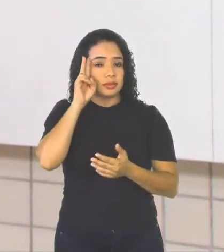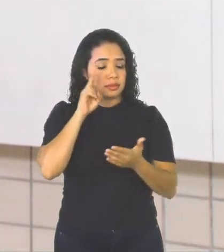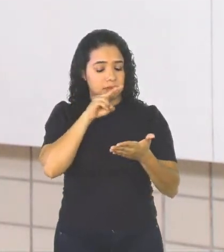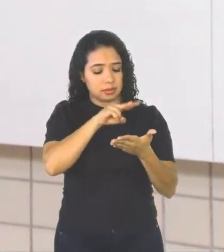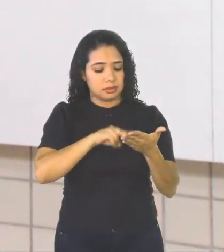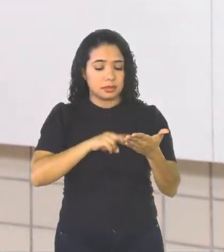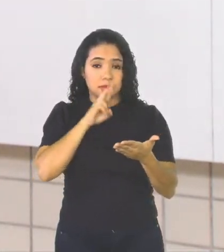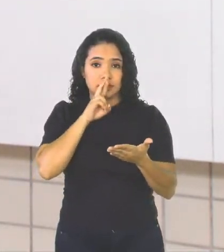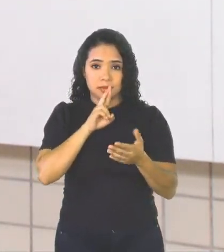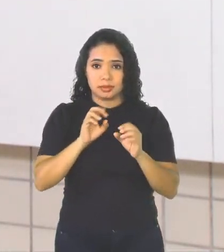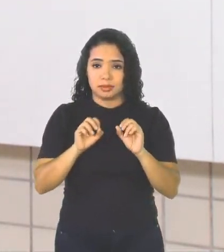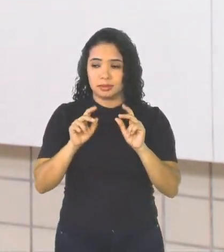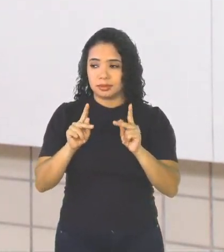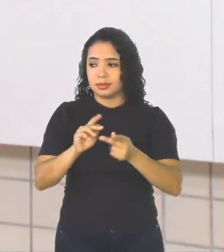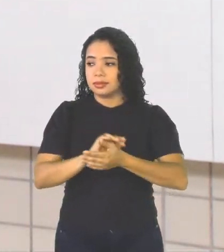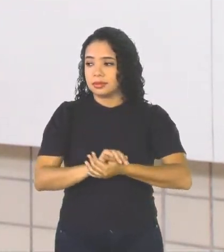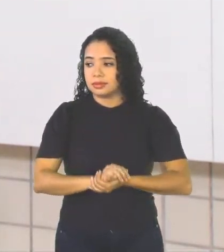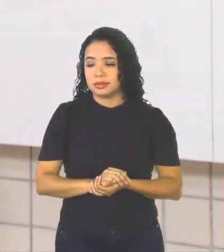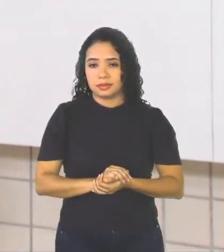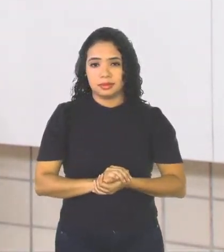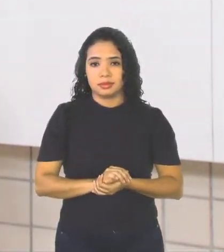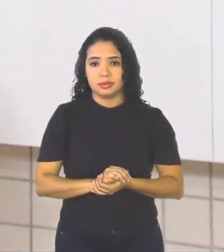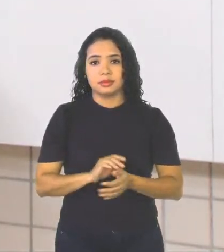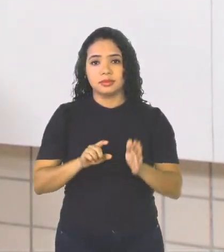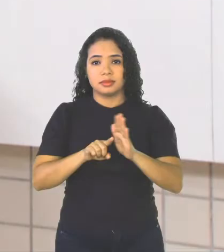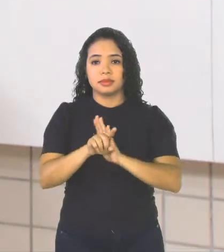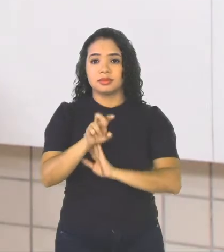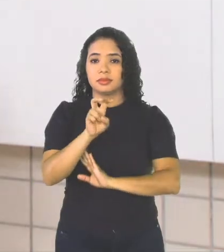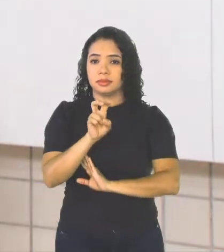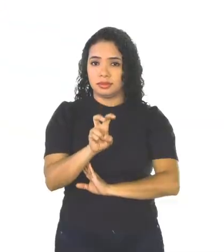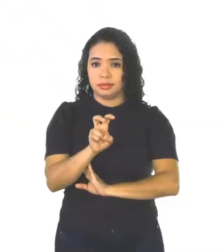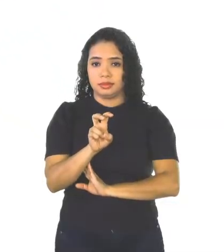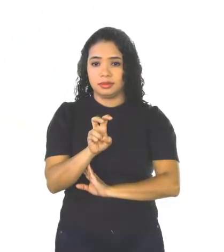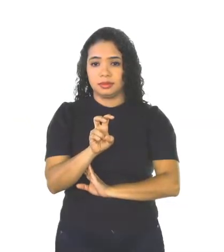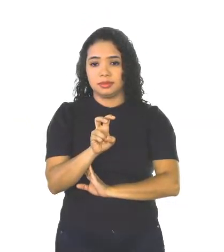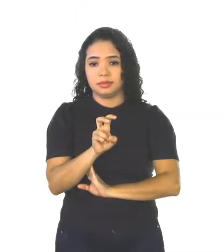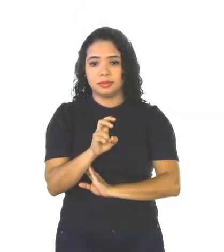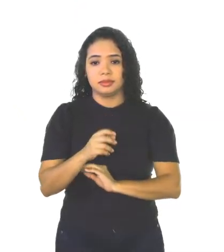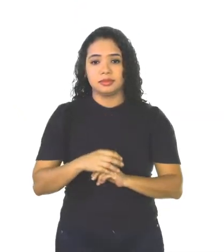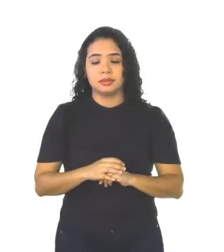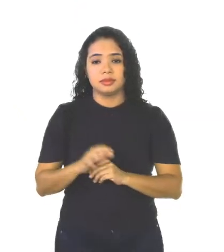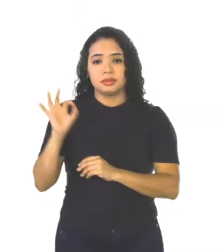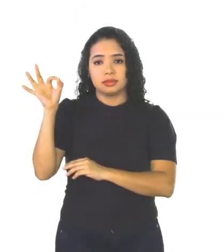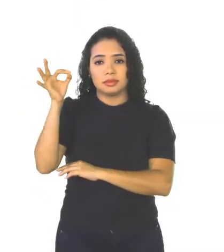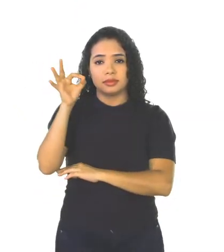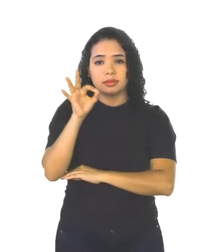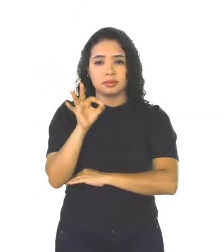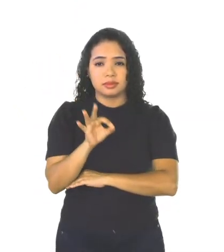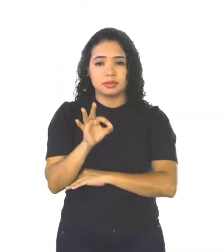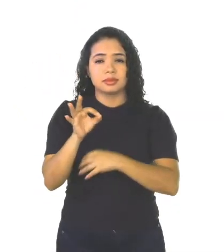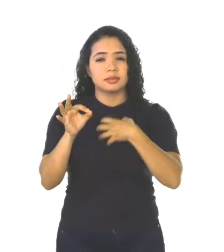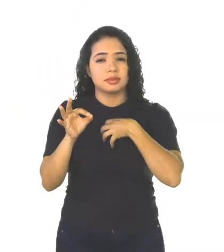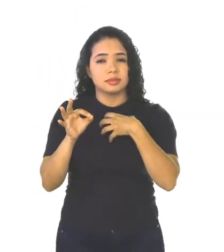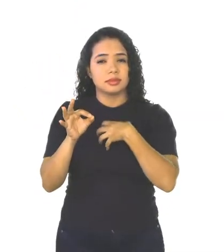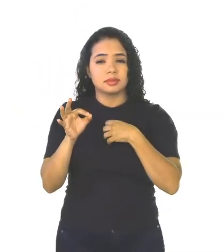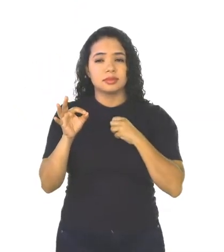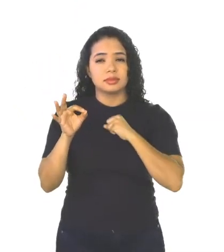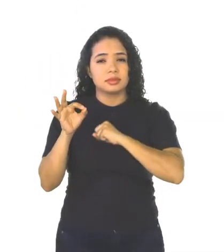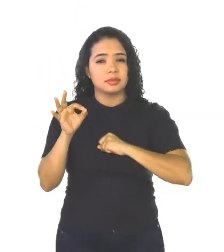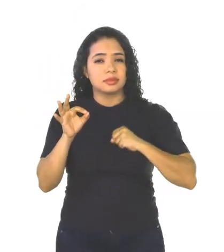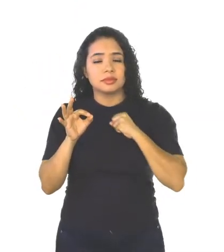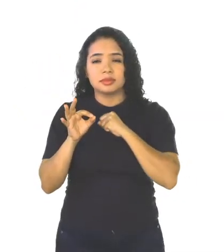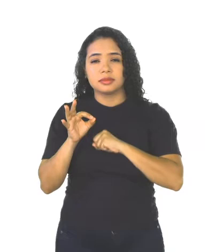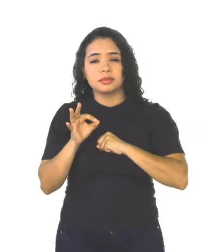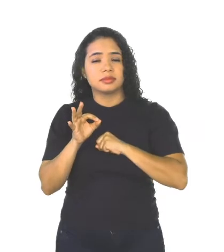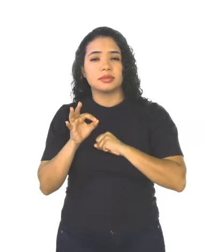responder, ok? Questão 5. De que Dodô sentia saudades? Depois de tudo isso que